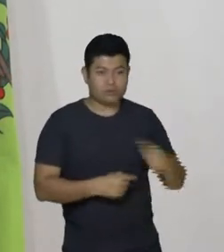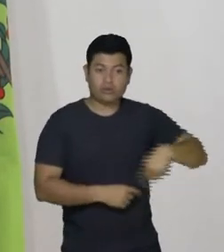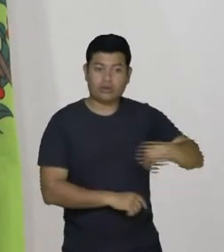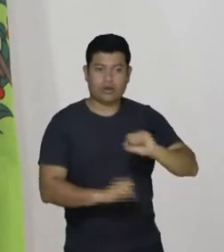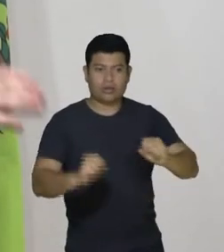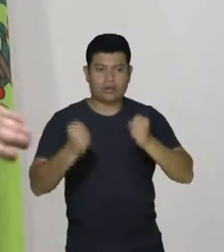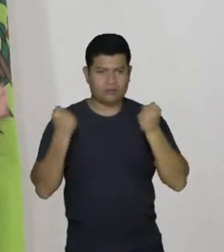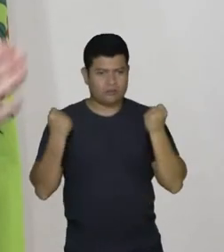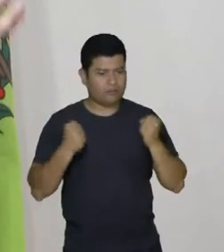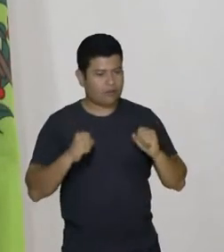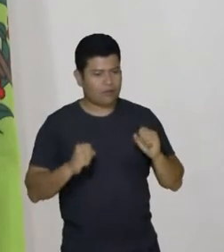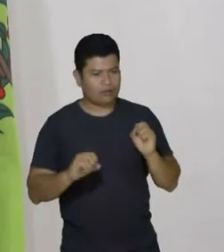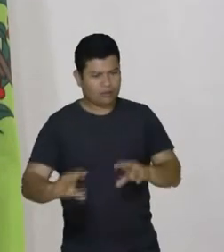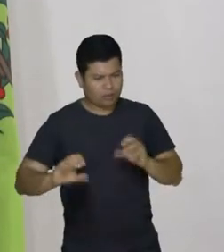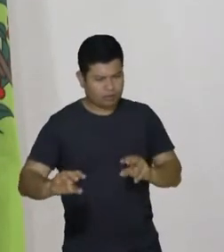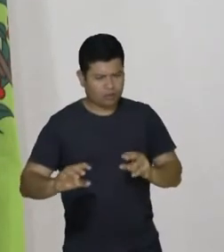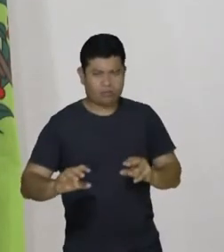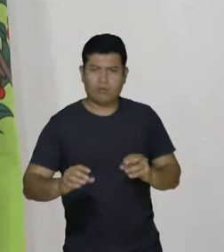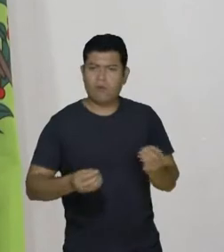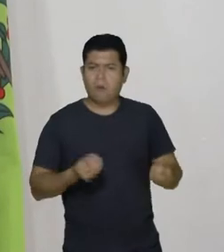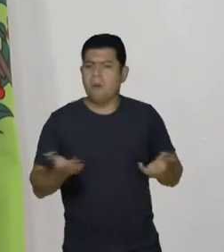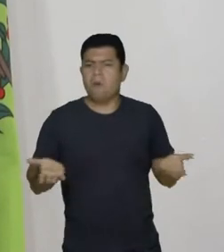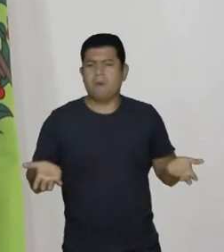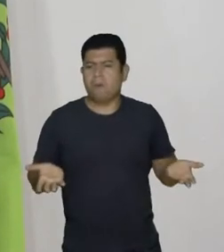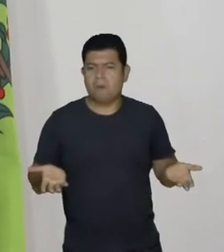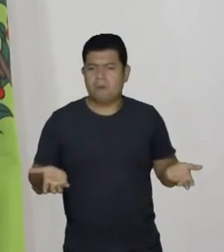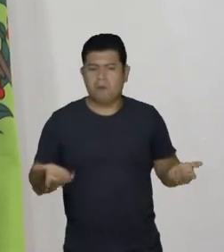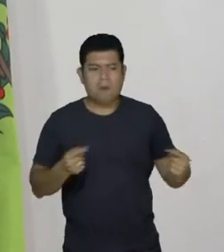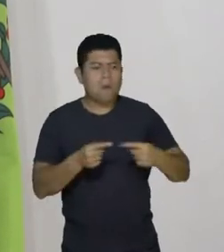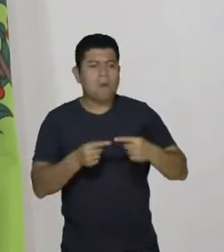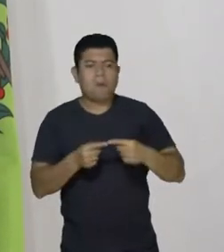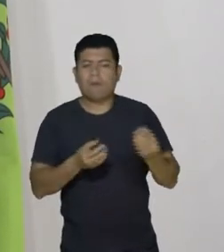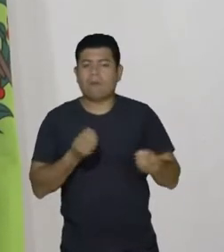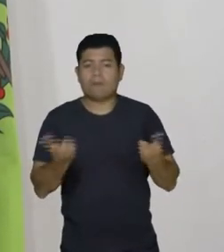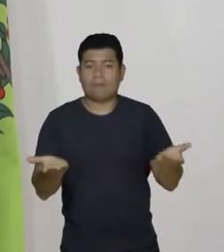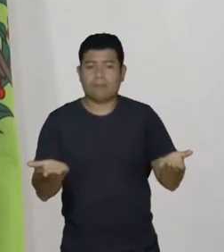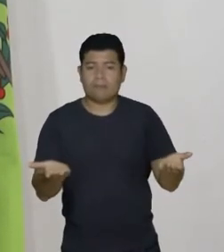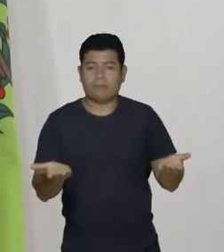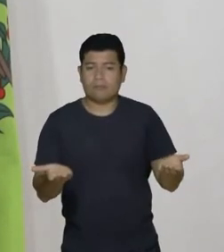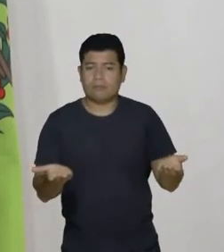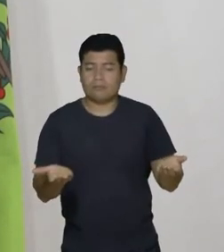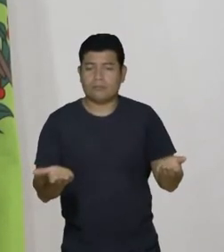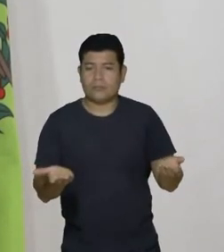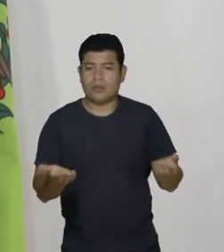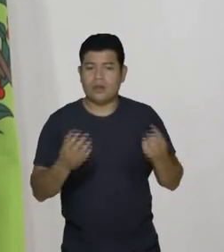lá! Como isso? Que educação é essa?